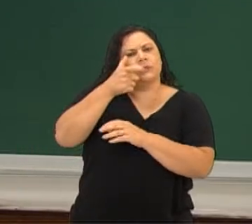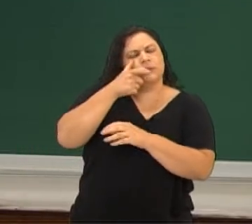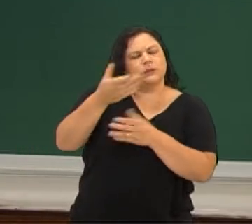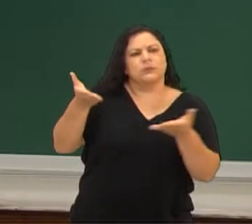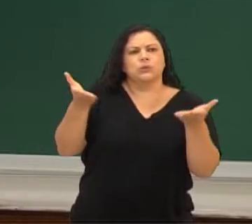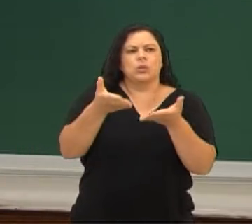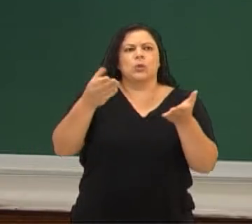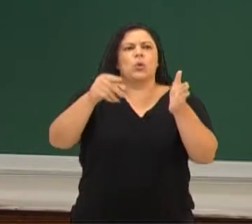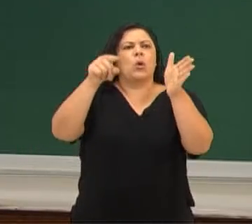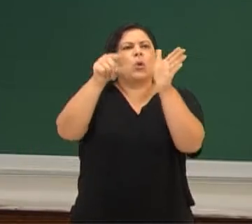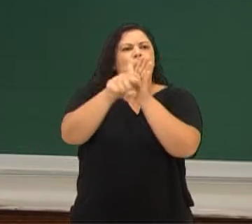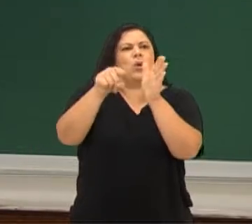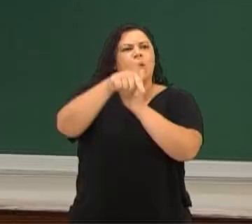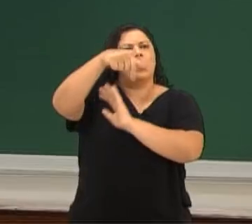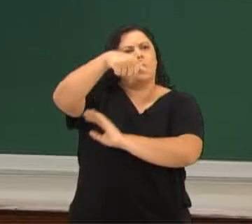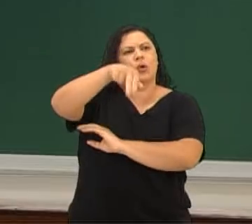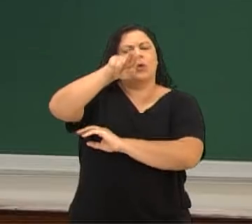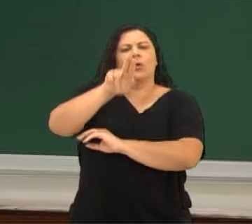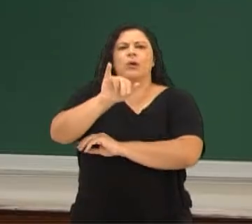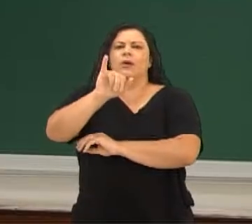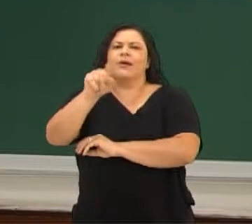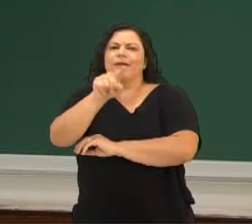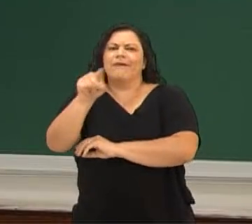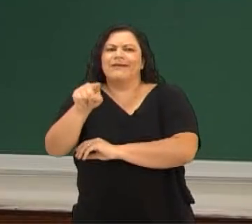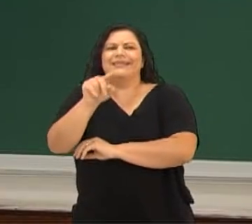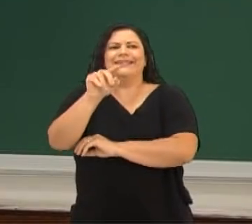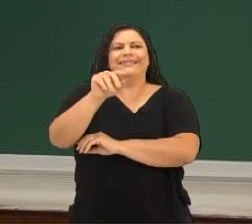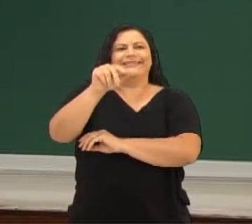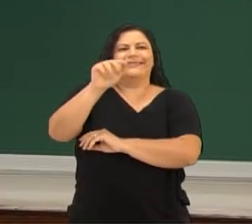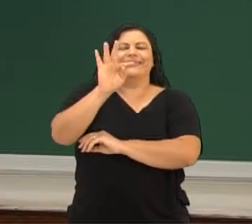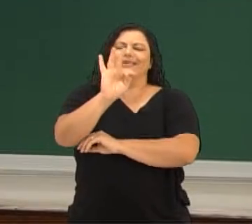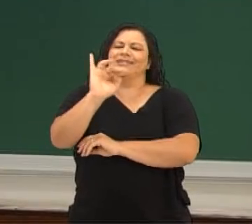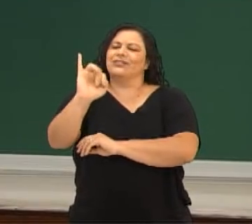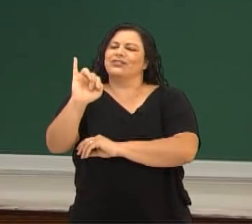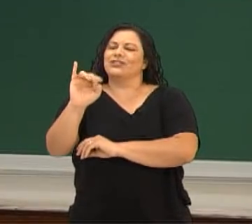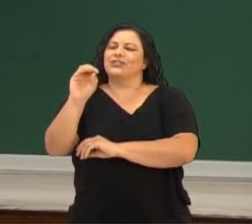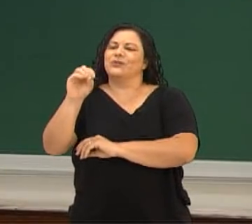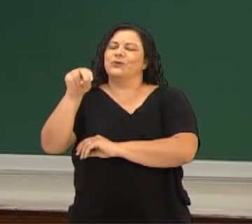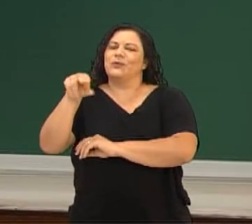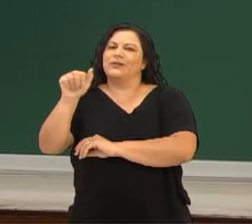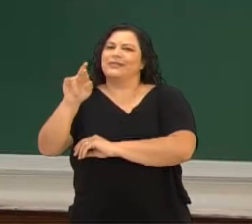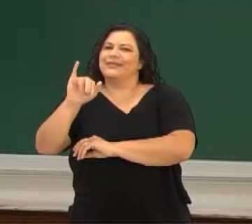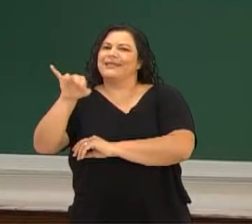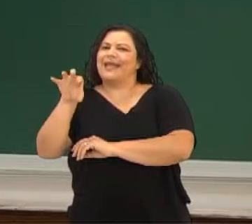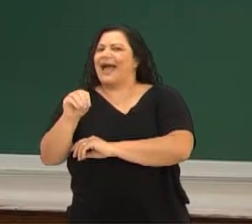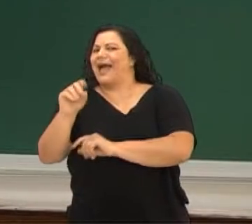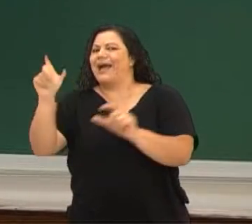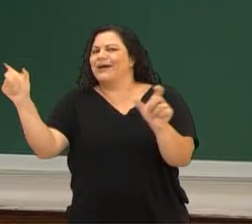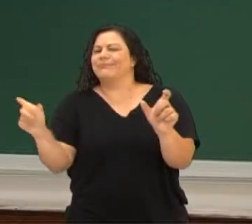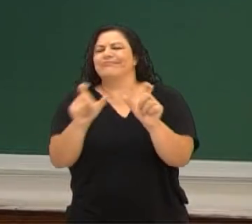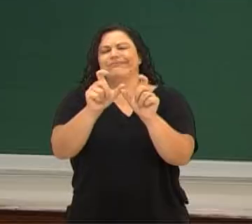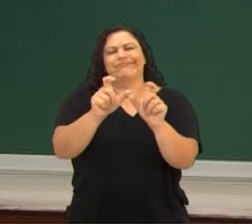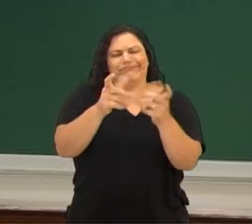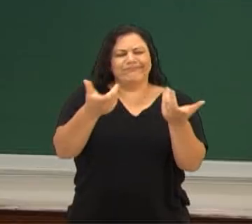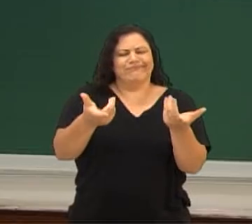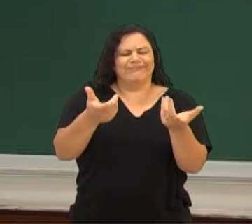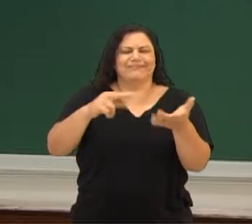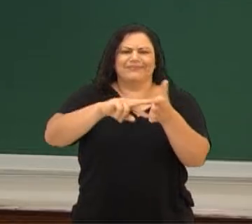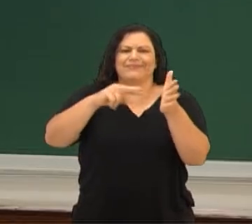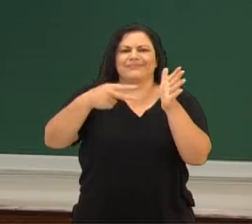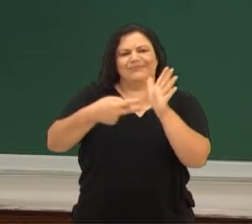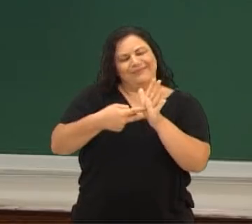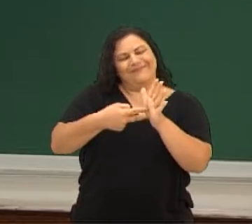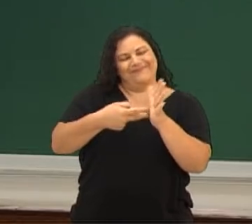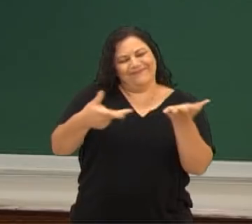neologismo criado por mim aí para vocês, porque quiz, na verdade, traduzido para o português, significa questionário. Mas é mais bonitinho